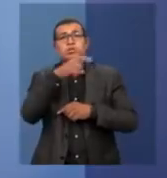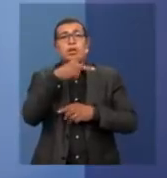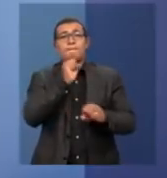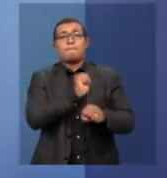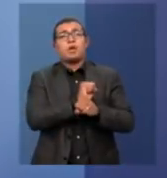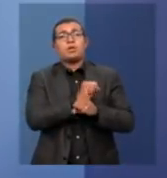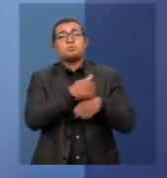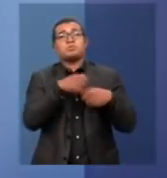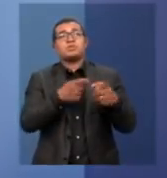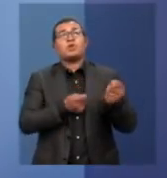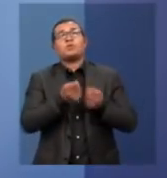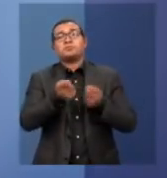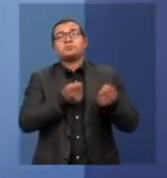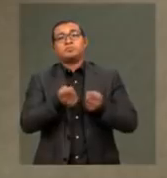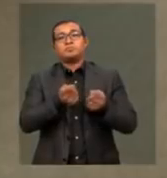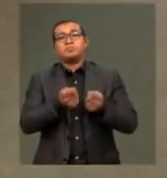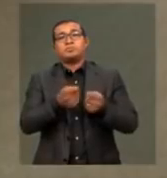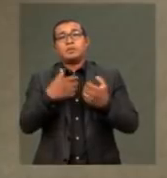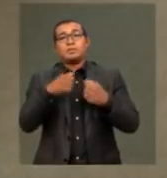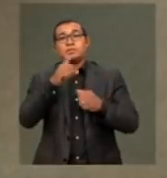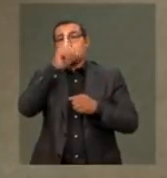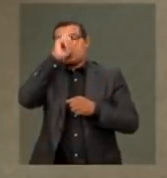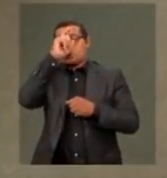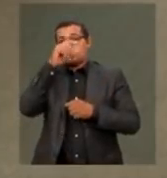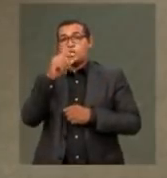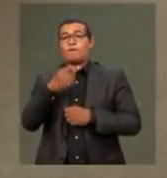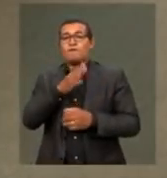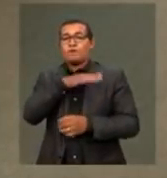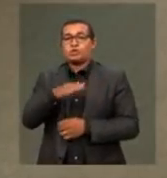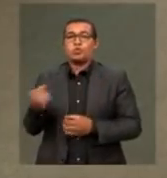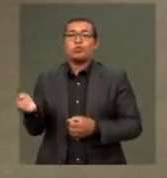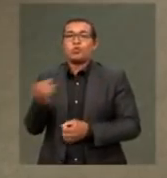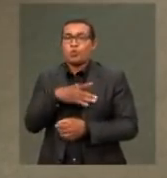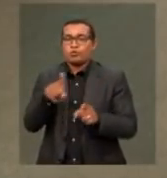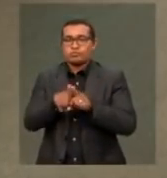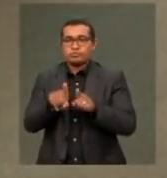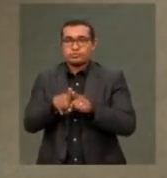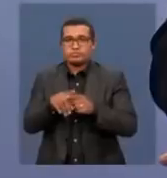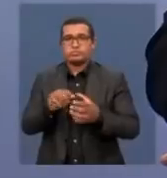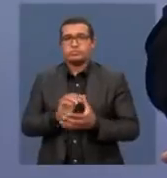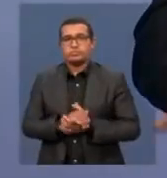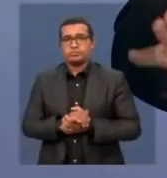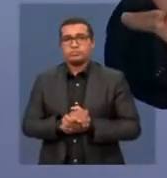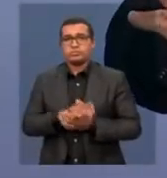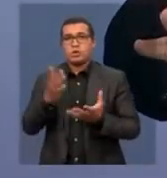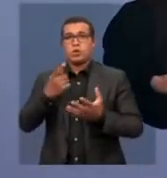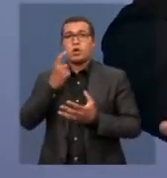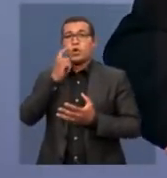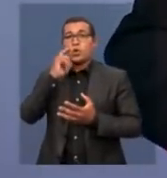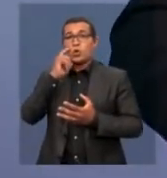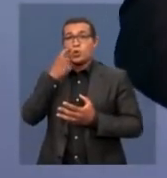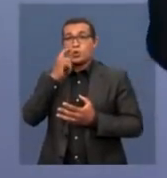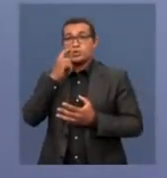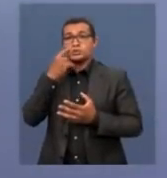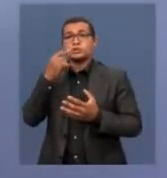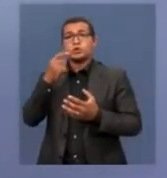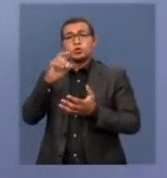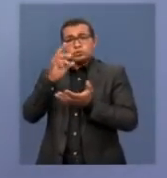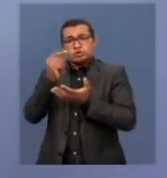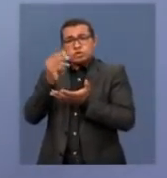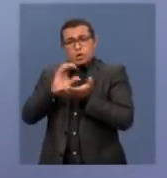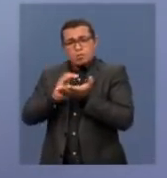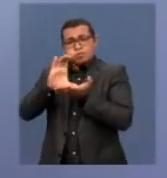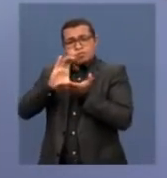gestão tem que construir um hospital infantil novo obrigado candidata por favor rose de freitas o dinheiro tem ele é mal